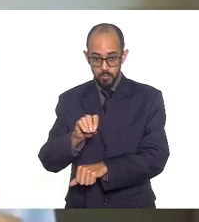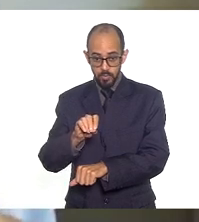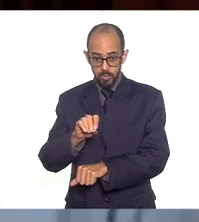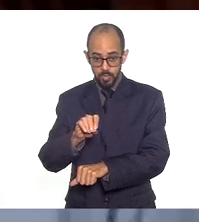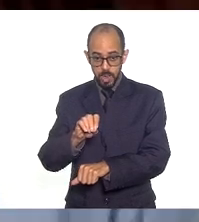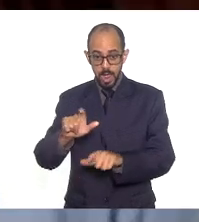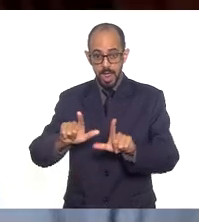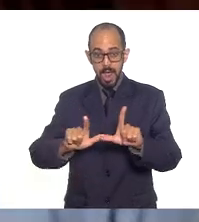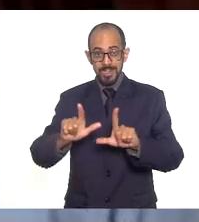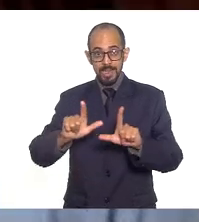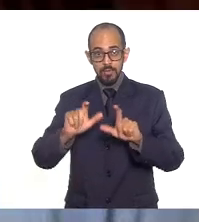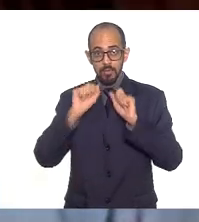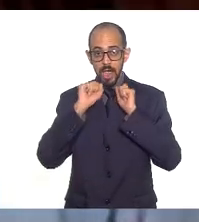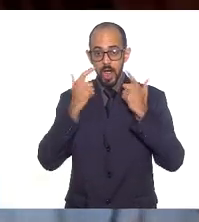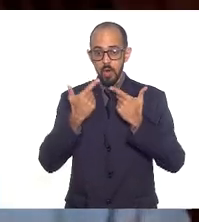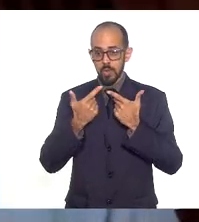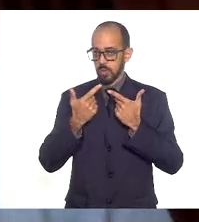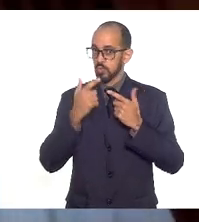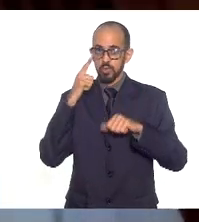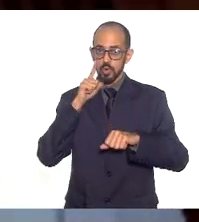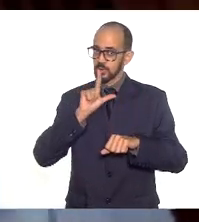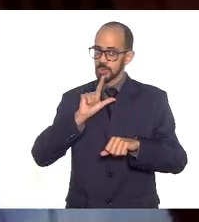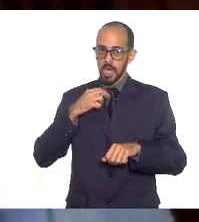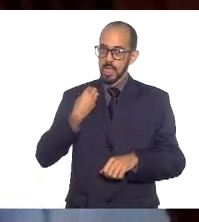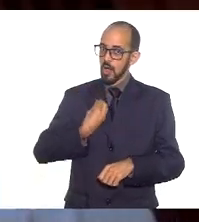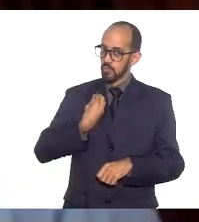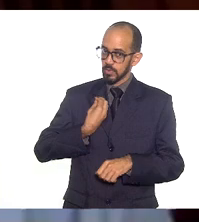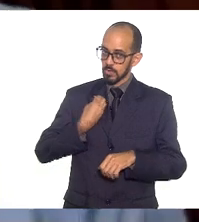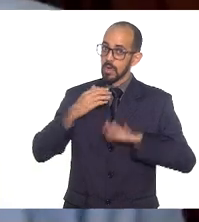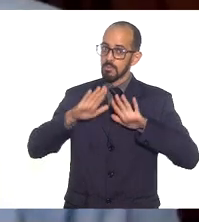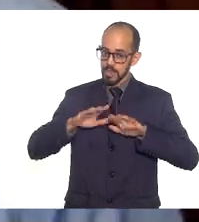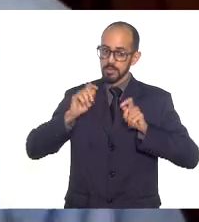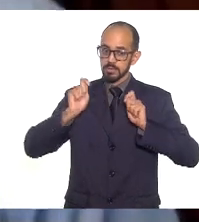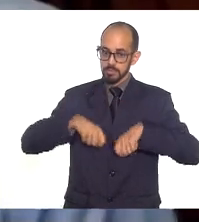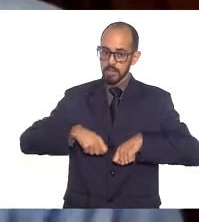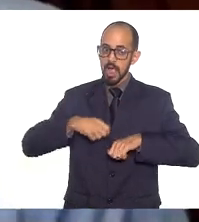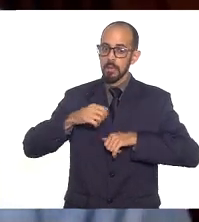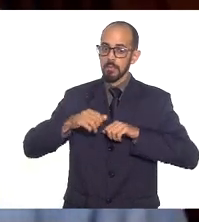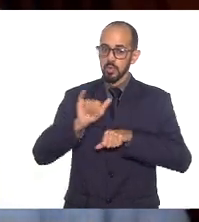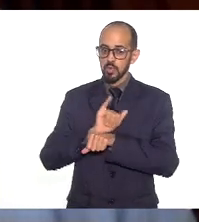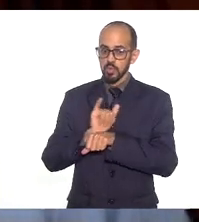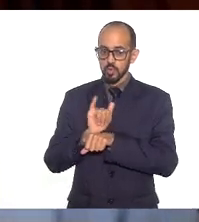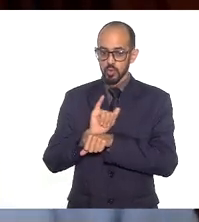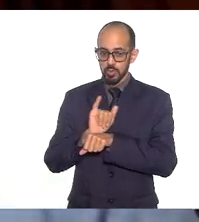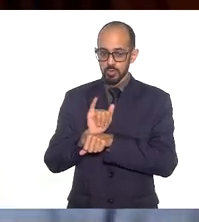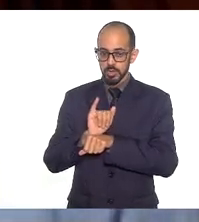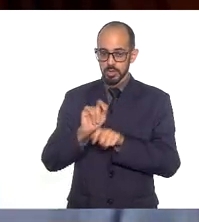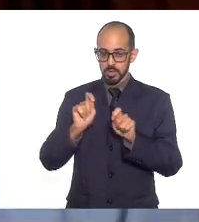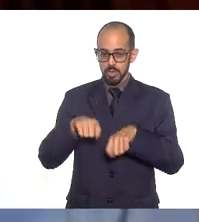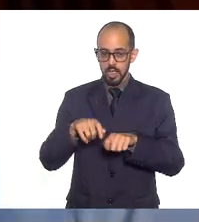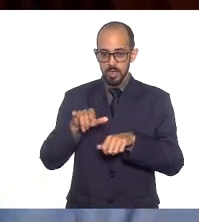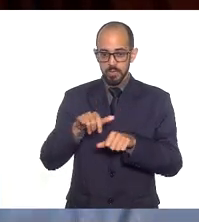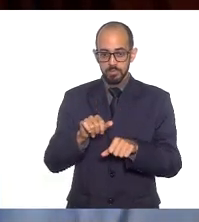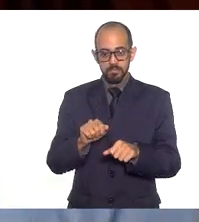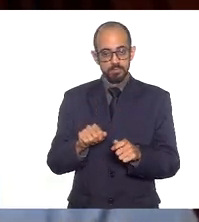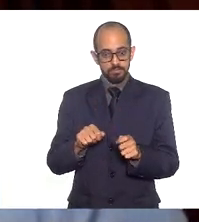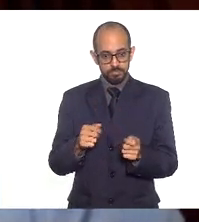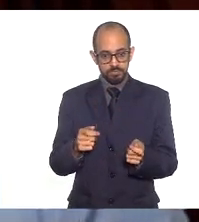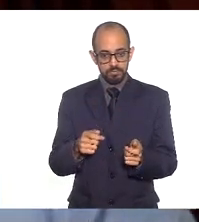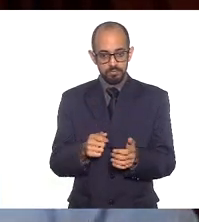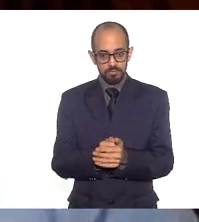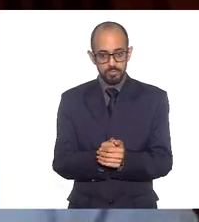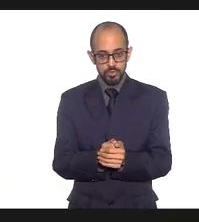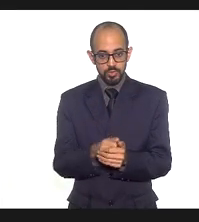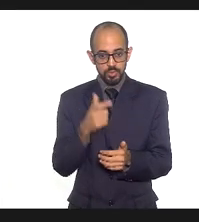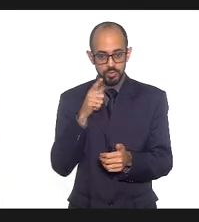A TV alérgica não é ao vivo. A TV não vai transmitir, nós teremos a transmissão pelo YouTube, obviamente, quem tem pelo canal da internet. E nós vamos estar